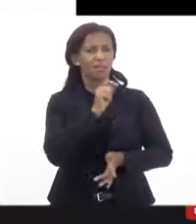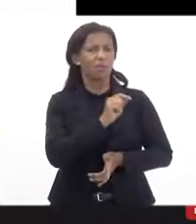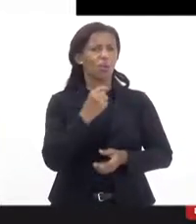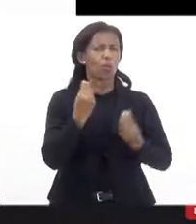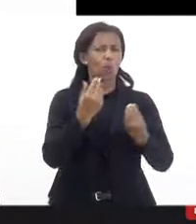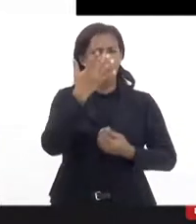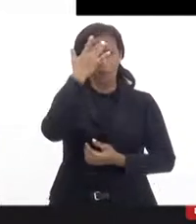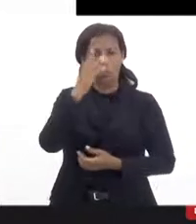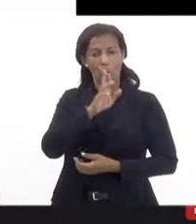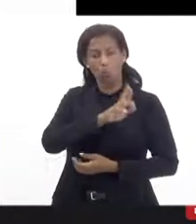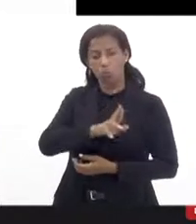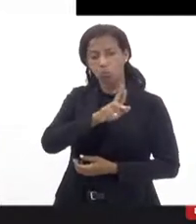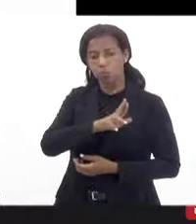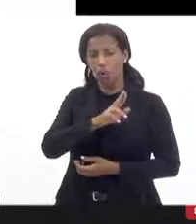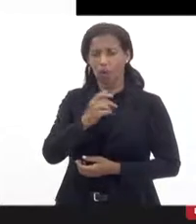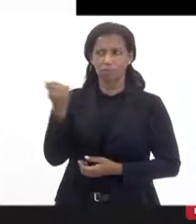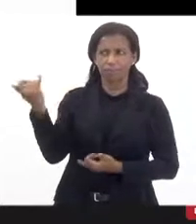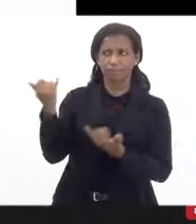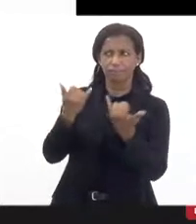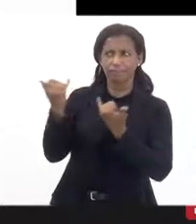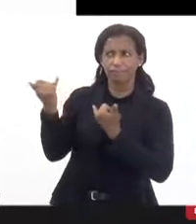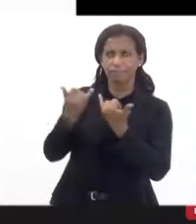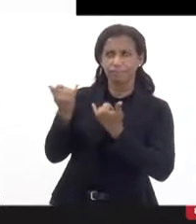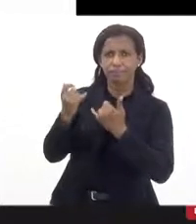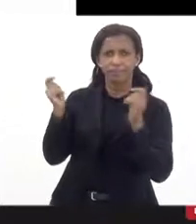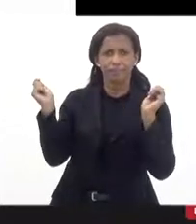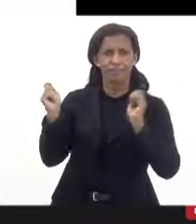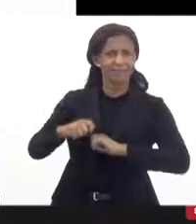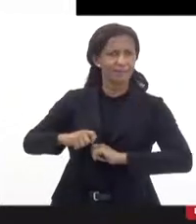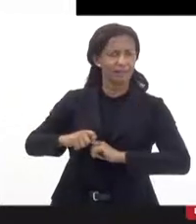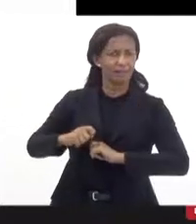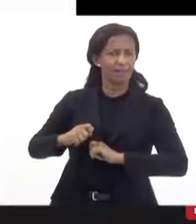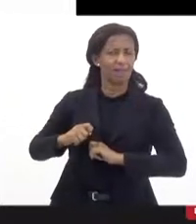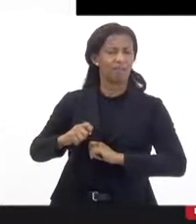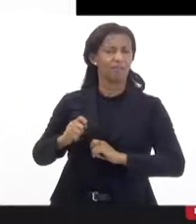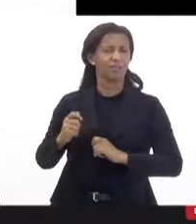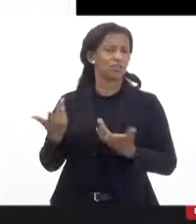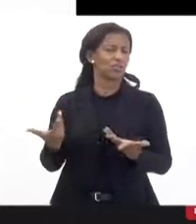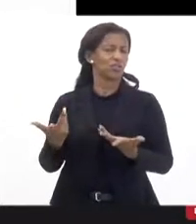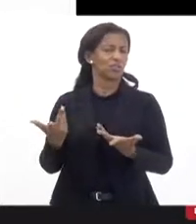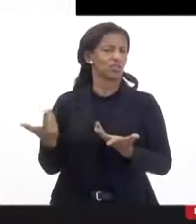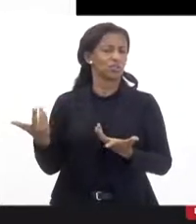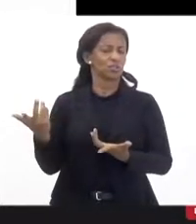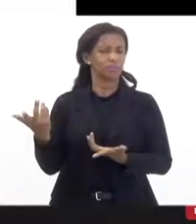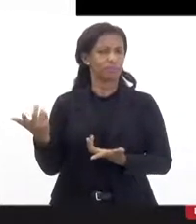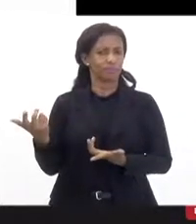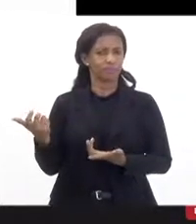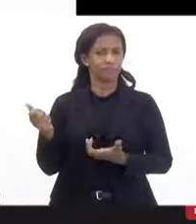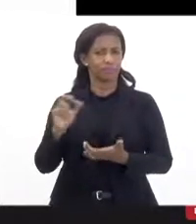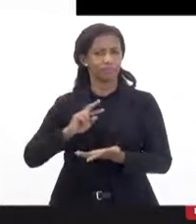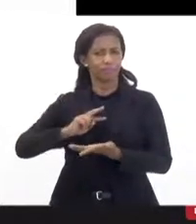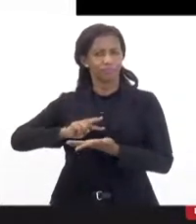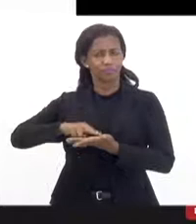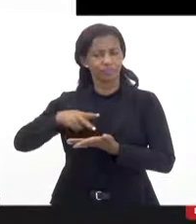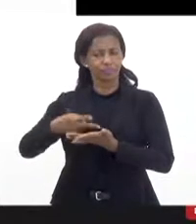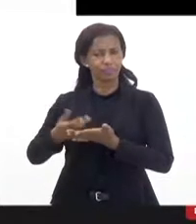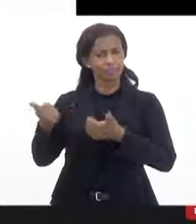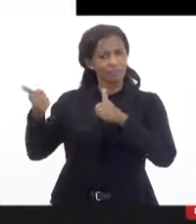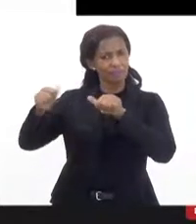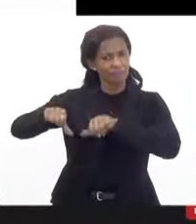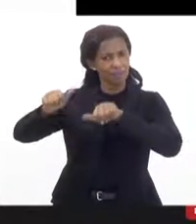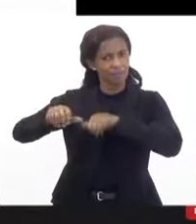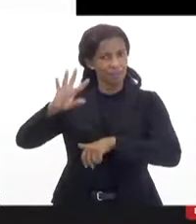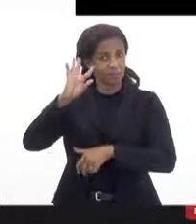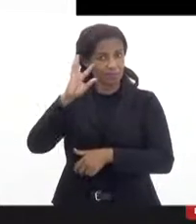usuário, se essa informação ela poderia ser capaz de mudar, né, a avaliação e